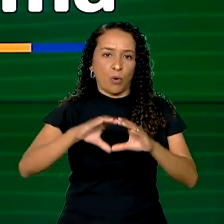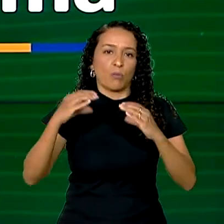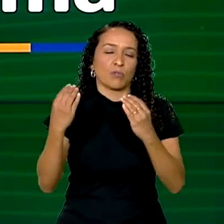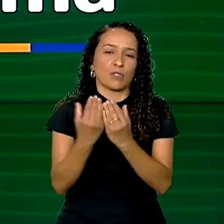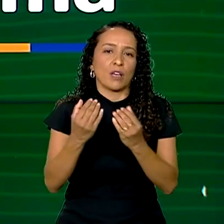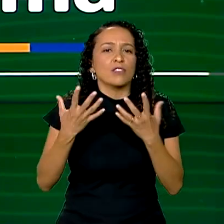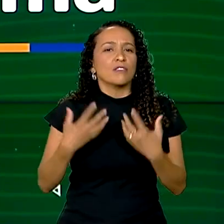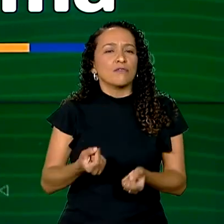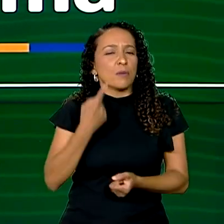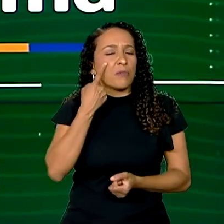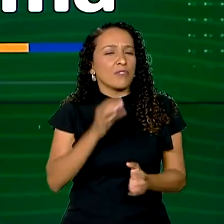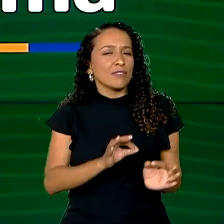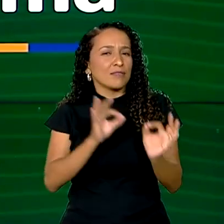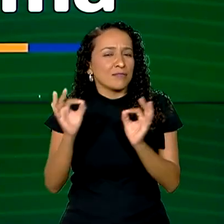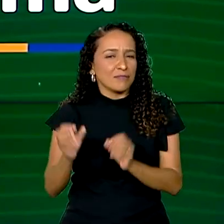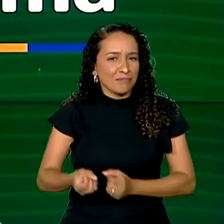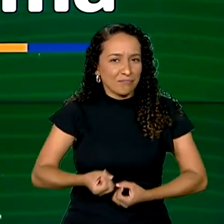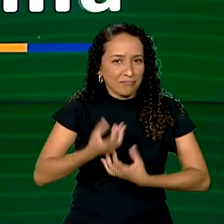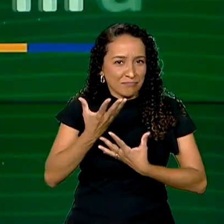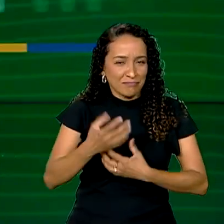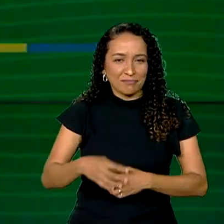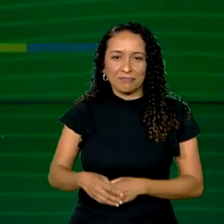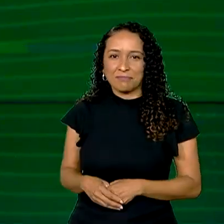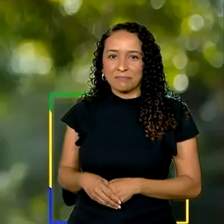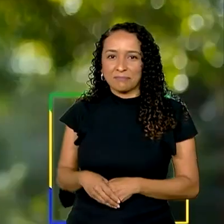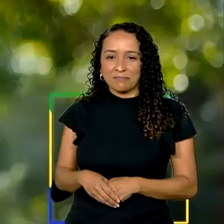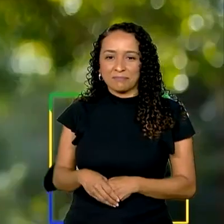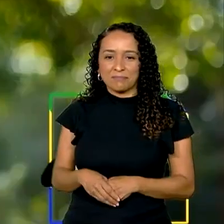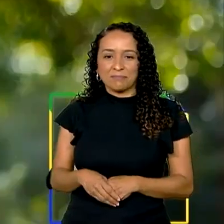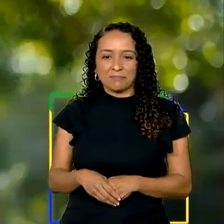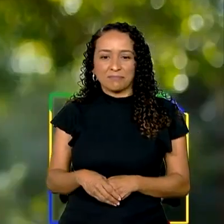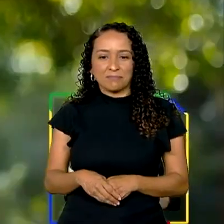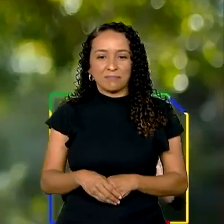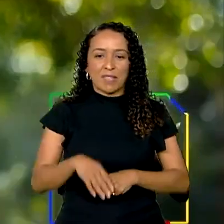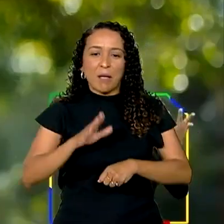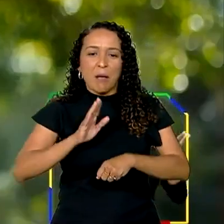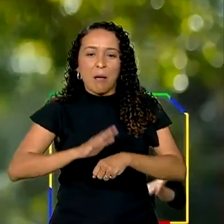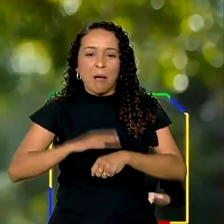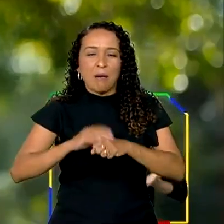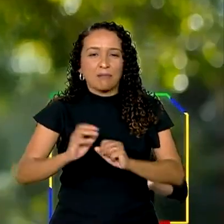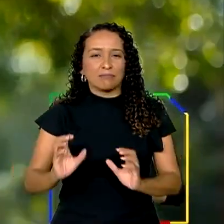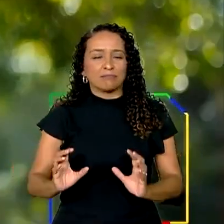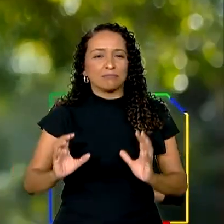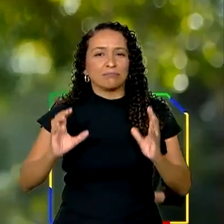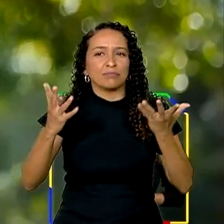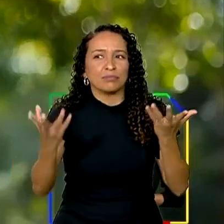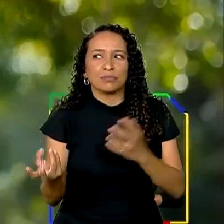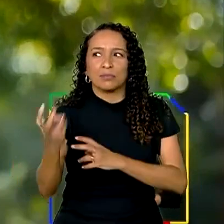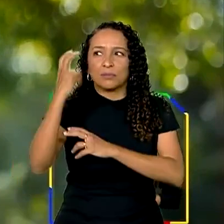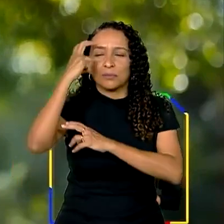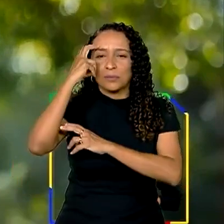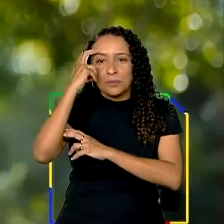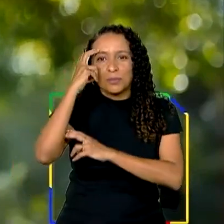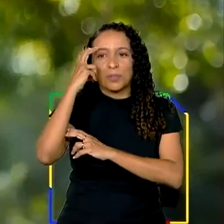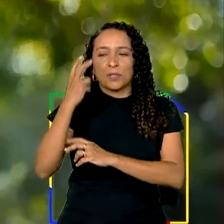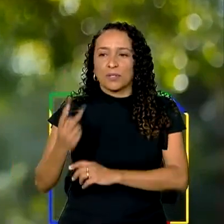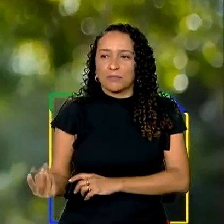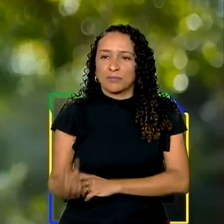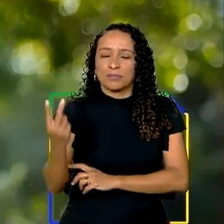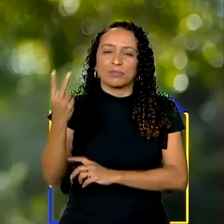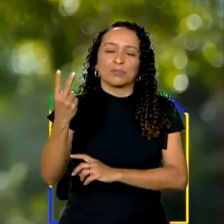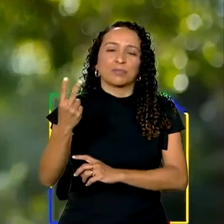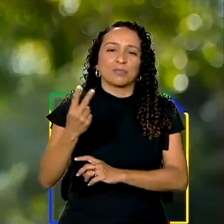comunidade. Vamos ver um trecho do pronunciamento. É o momento de celebrarmos a riqueza cultural dos